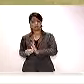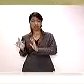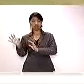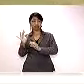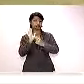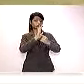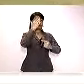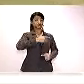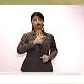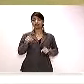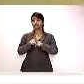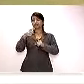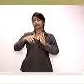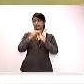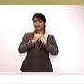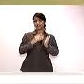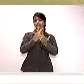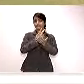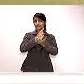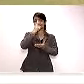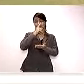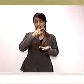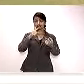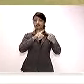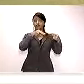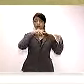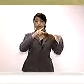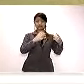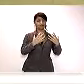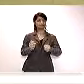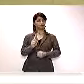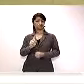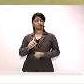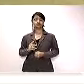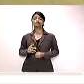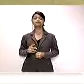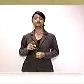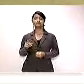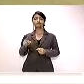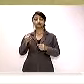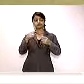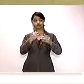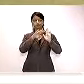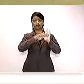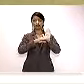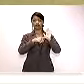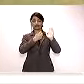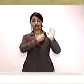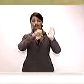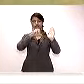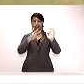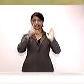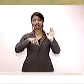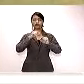falhas aqui descritas no voto já disponibilizado MPC foi pelo desprovimento do apelo E no caso do 93 o recurso foi